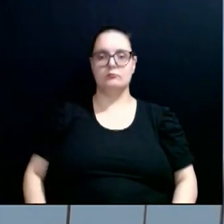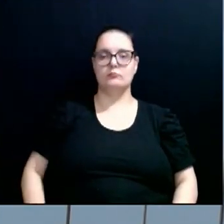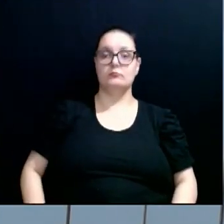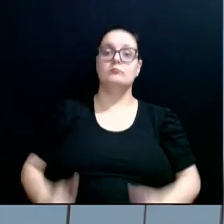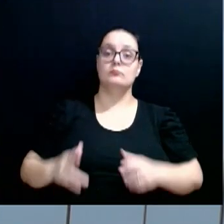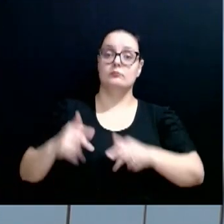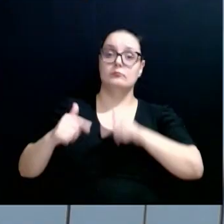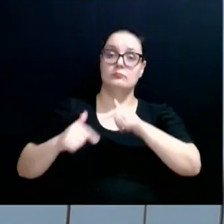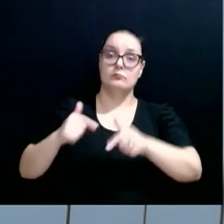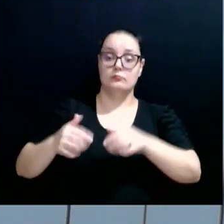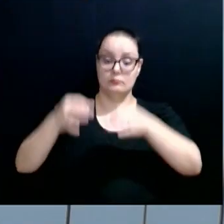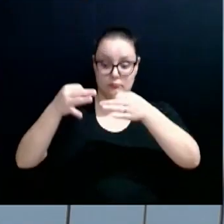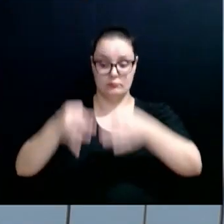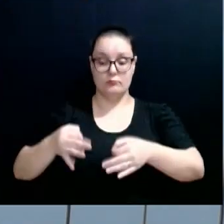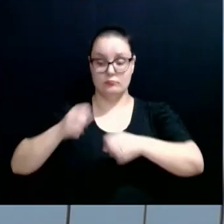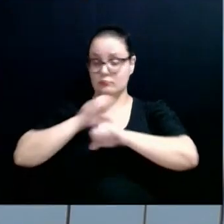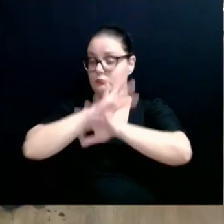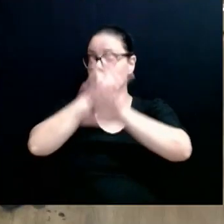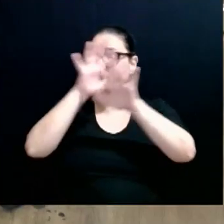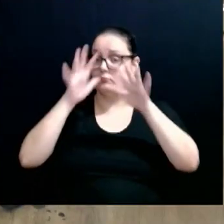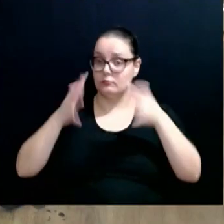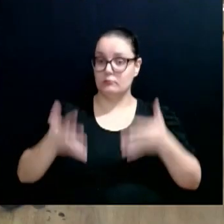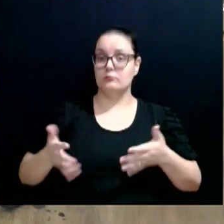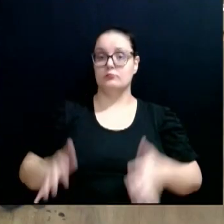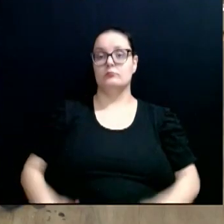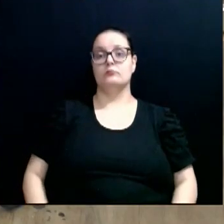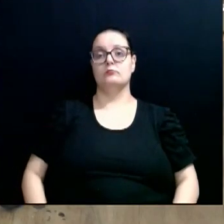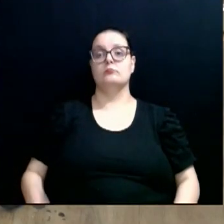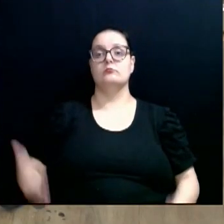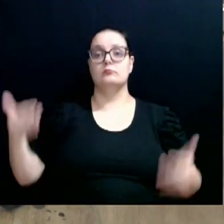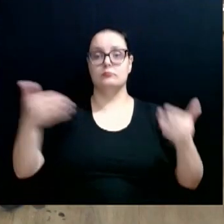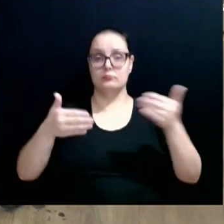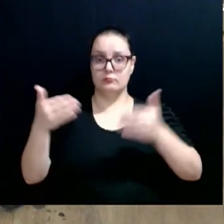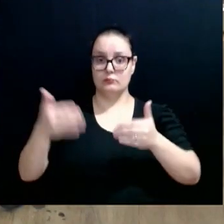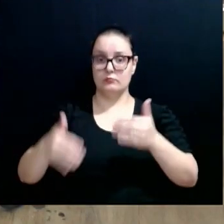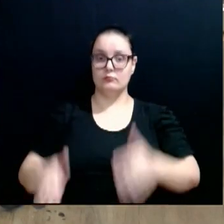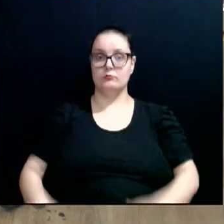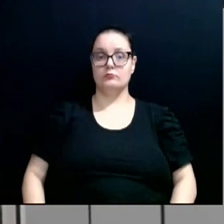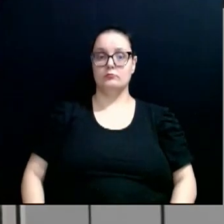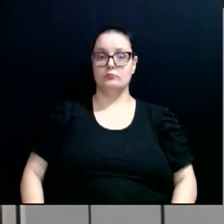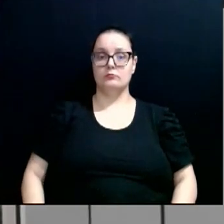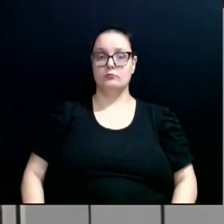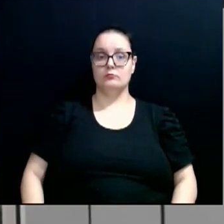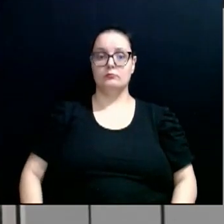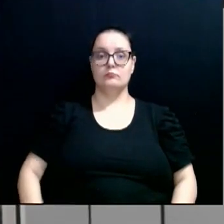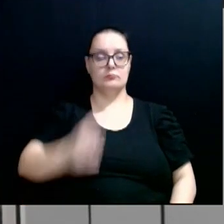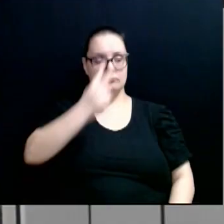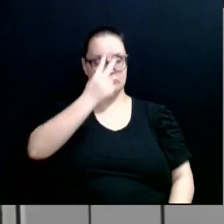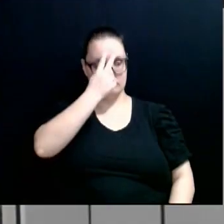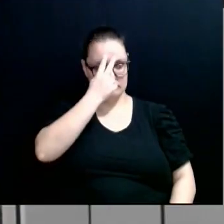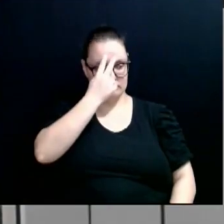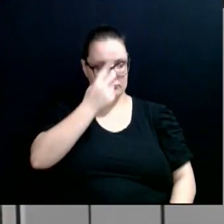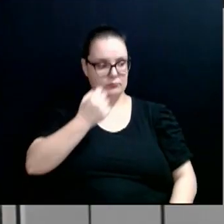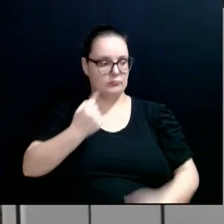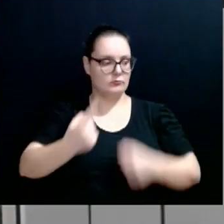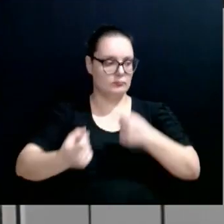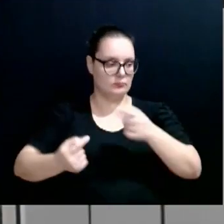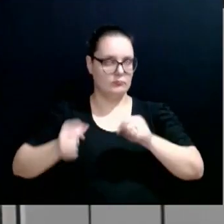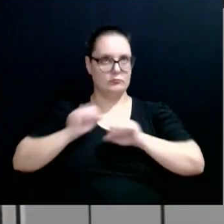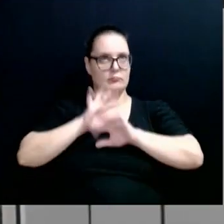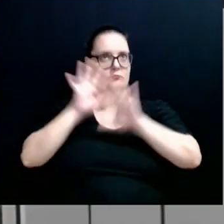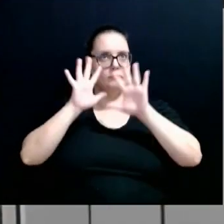correto, transparente e participativo. Vinícius, algo te chamou a atenção nessas audiências públicas e até